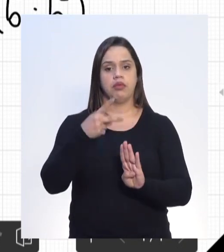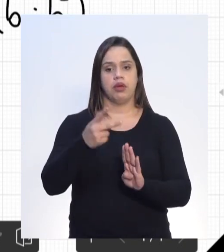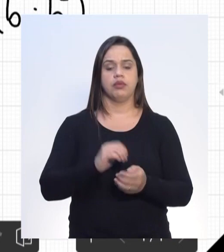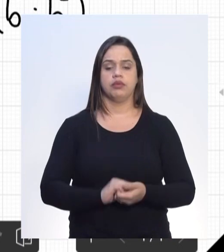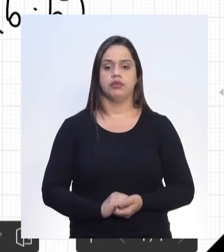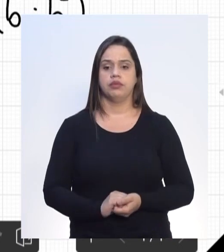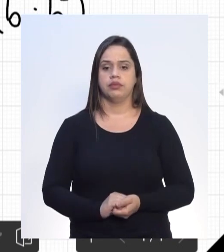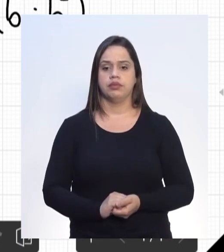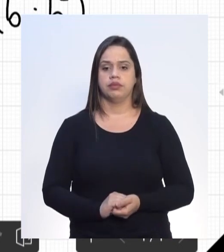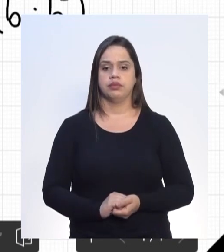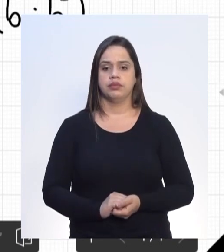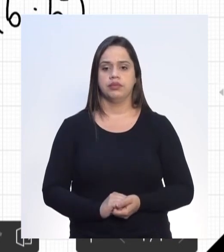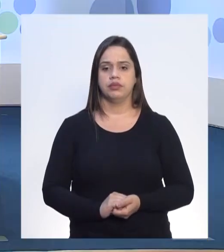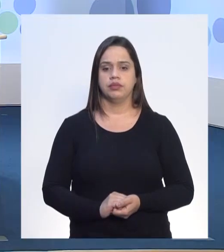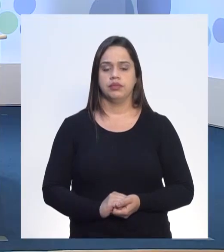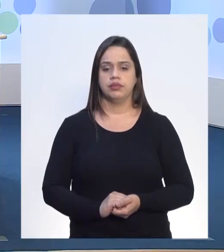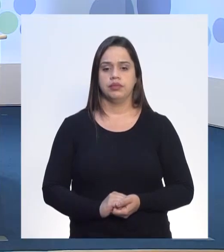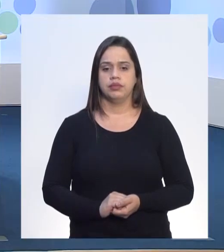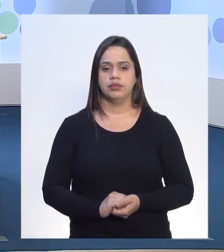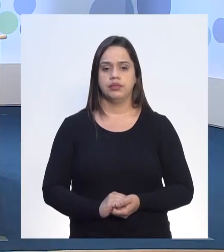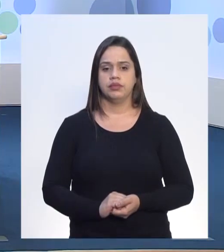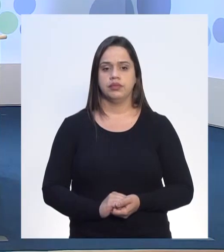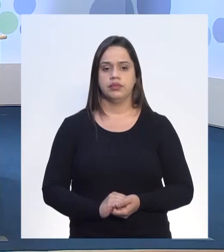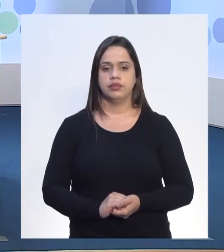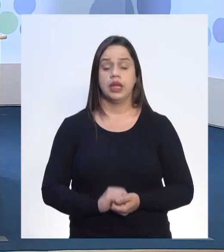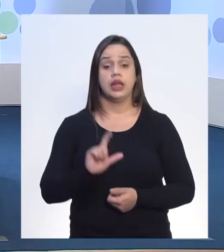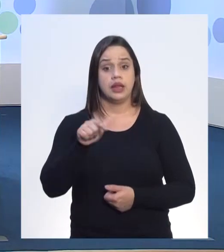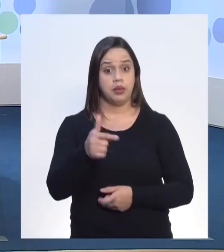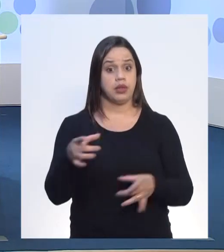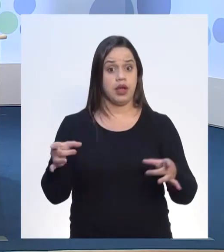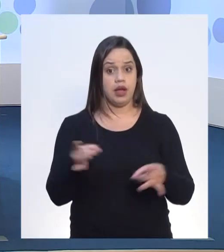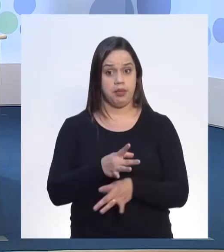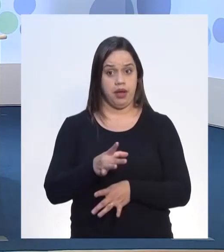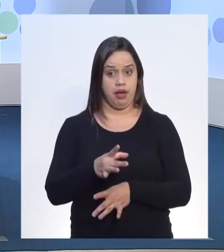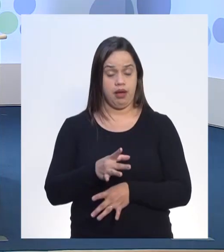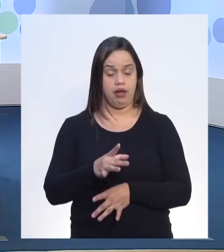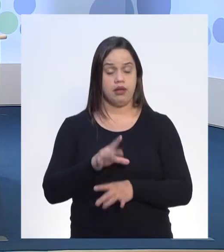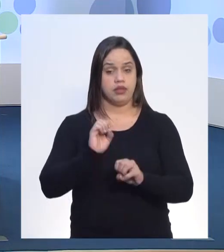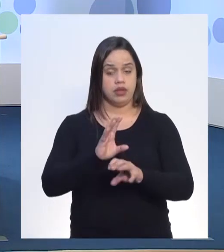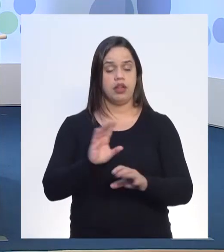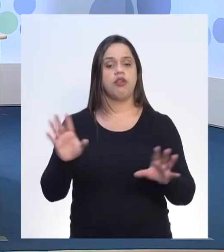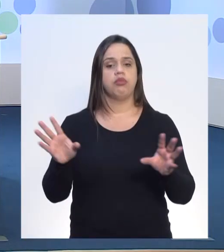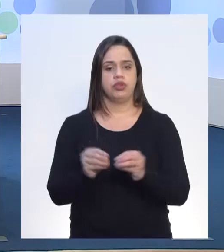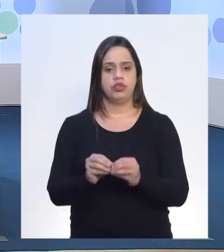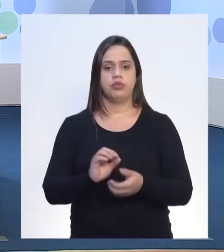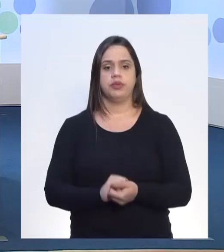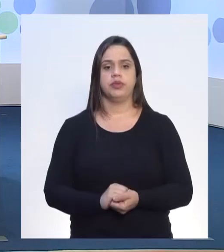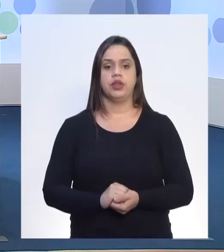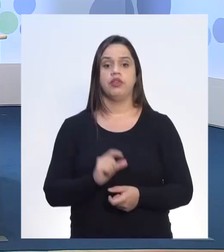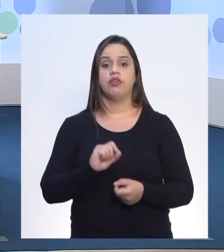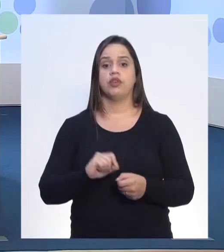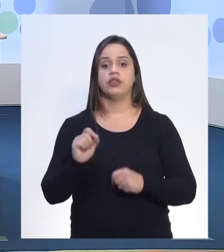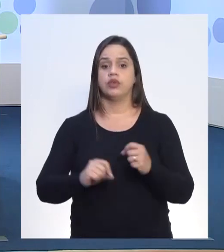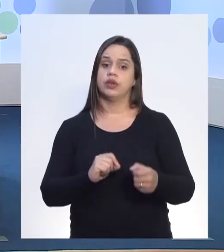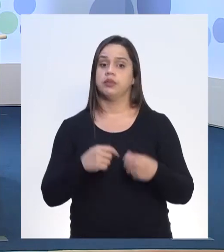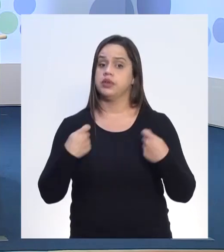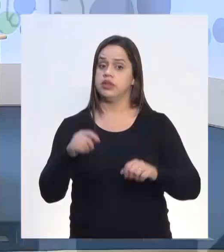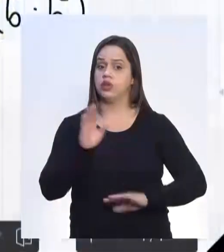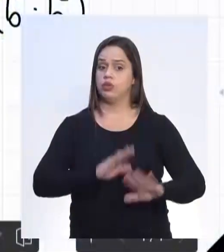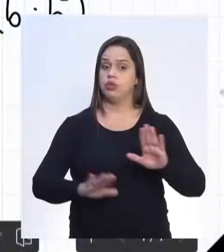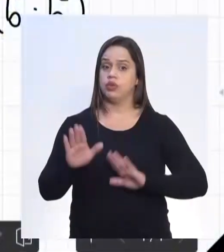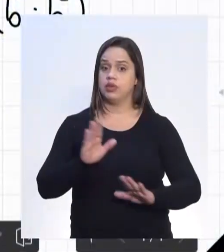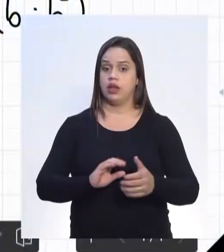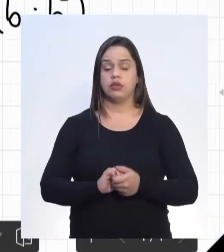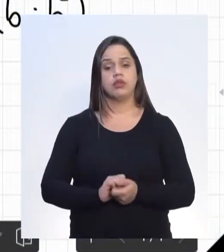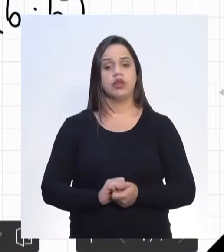grande, né? Na realidade, quando a gente terminar isso aqui, a gente vai dar uma resumidinha para você. Então, aqui, ó, o que a gente tem que fazer? Tem que tomar cuidado com